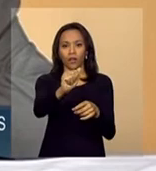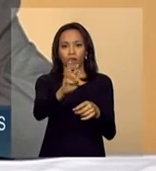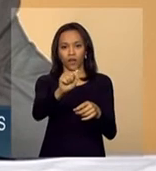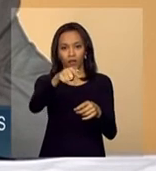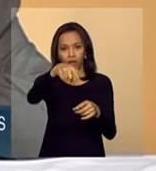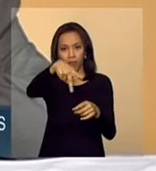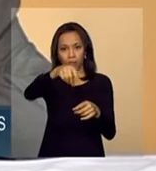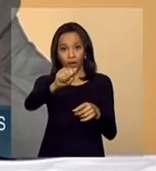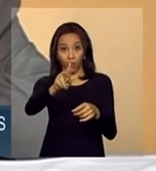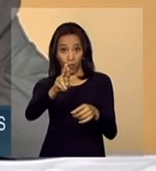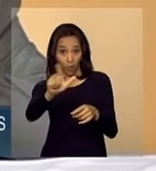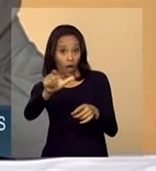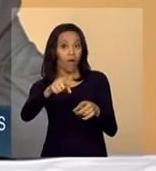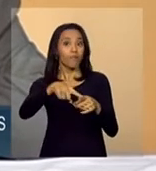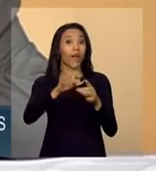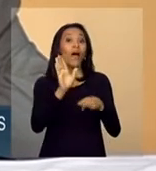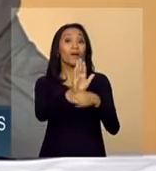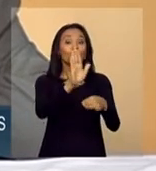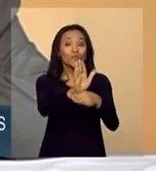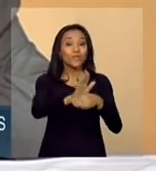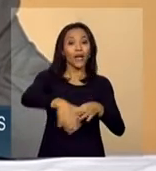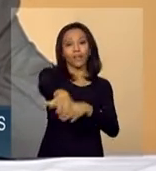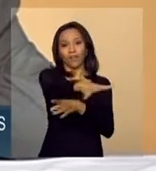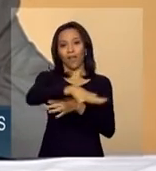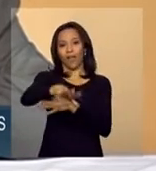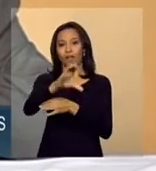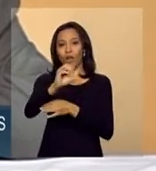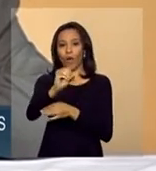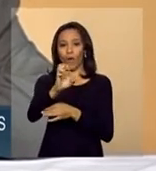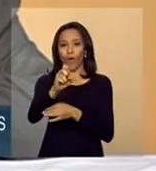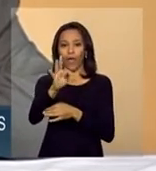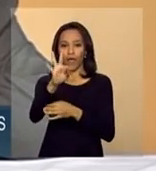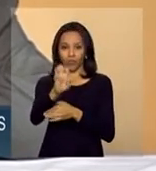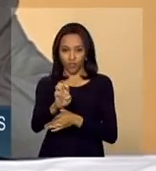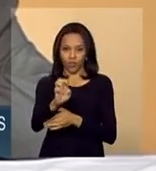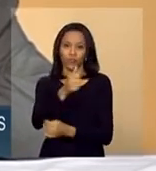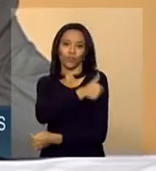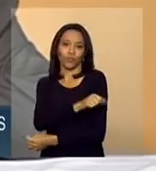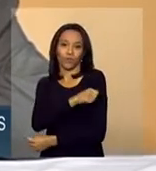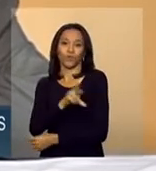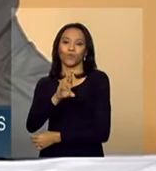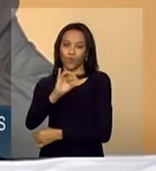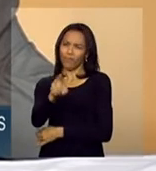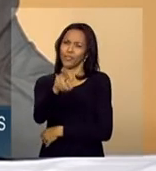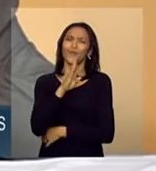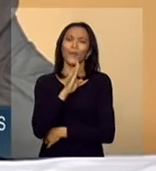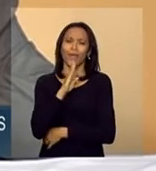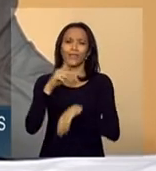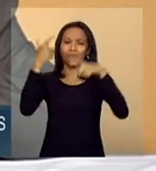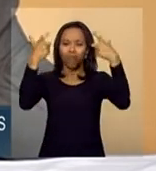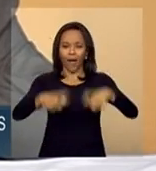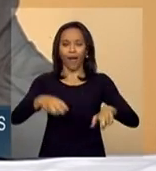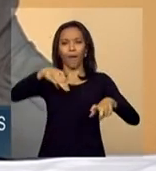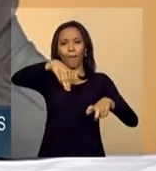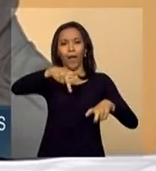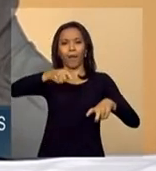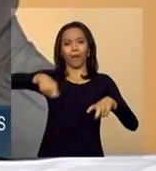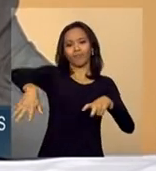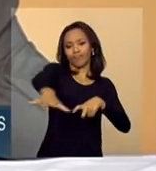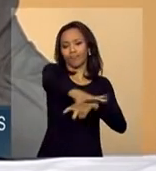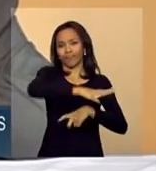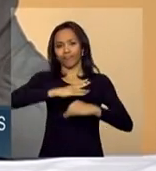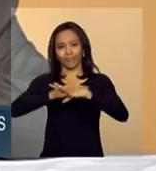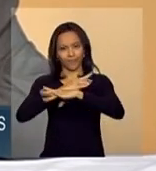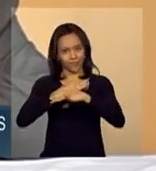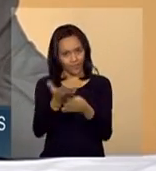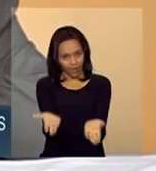pouco da zona oeste do Rio de Janeiro. Só dando como exemplo o Rio, que vocês conhecem mais a geografia da cidade. Mas em São Paulo vai acontecer a mesma